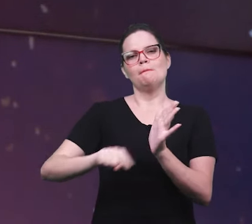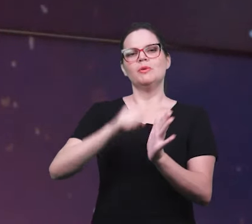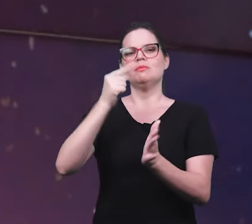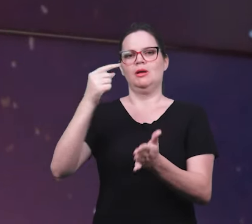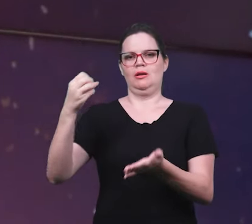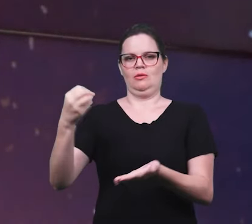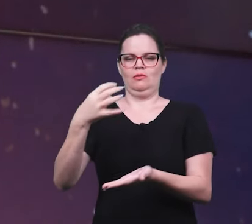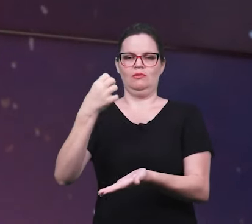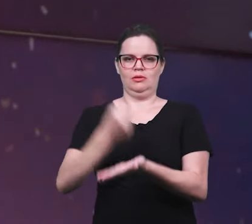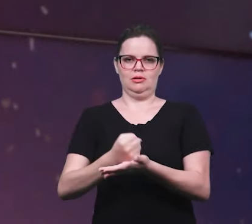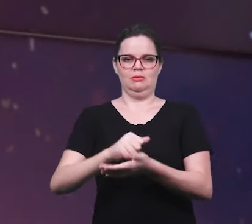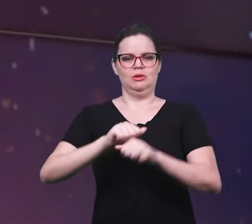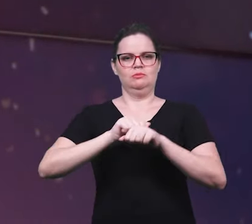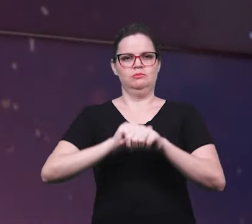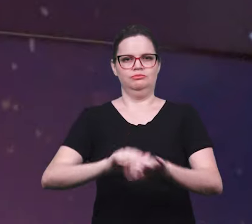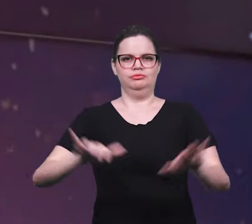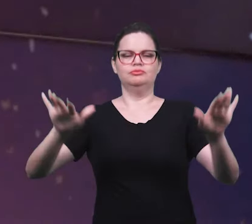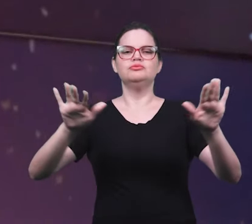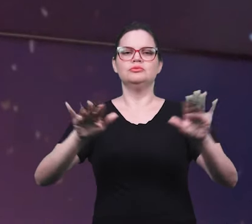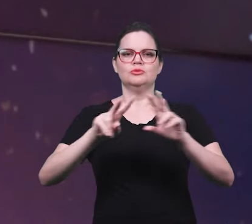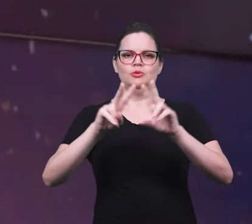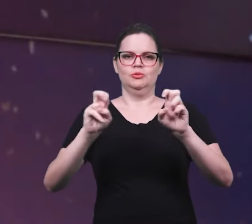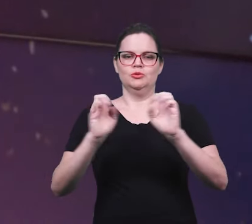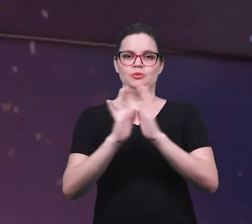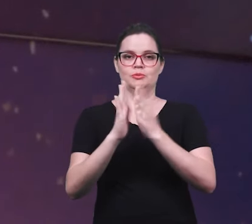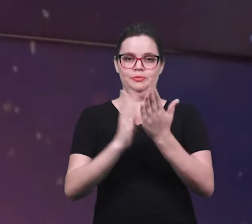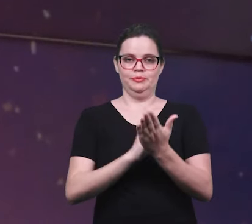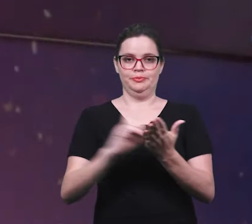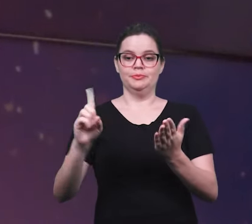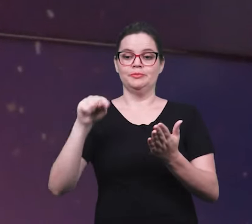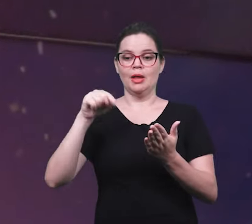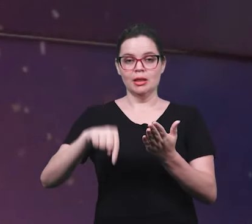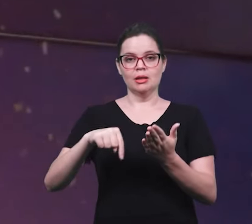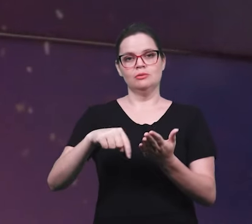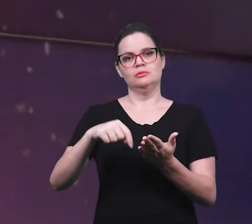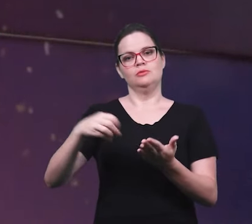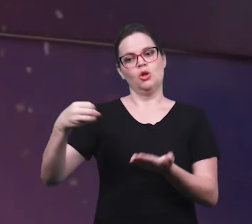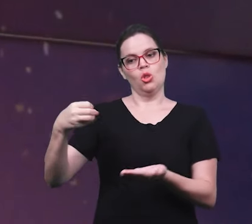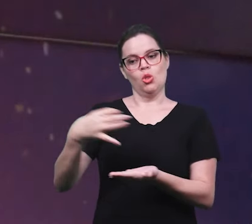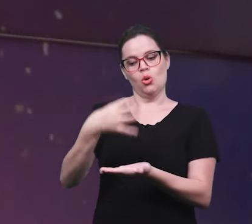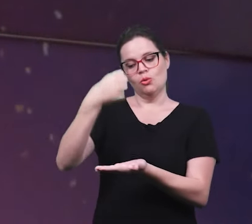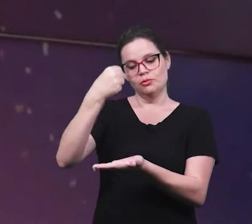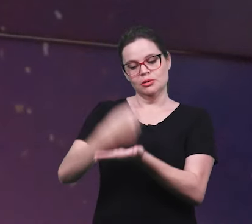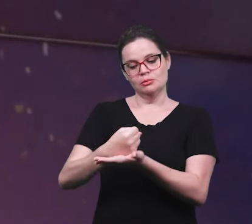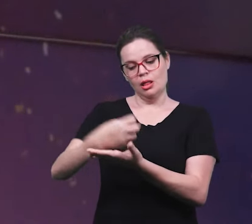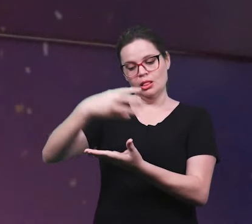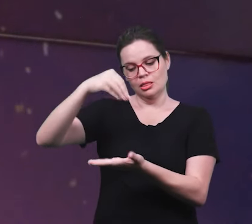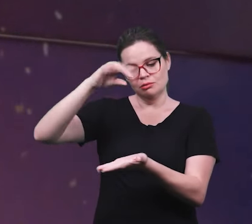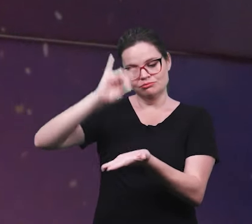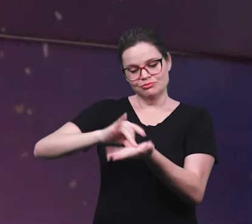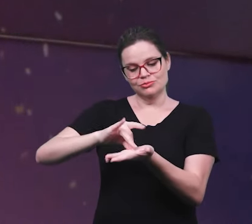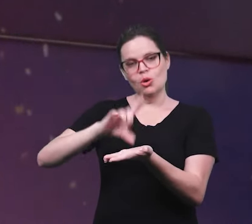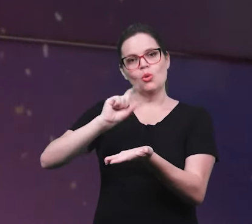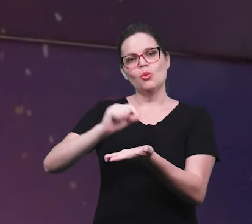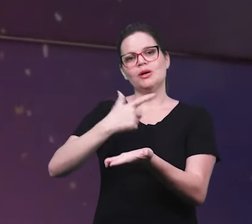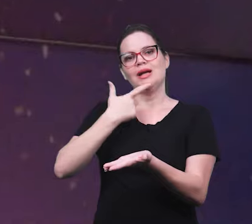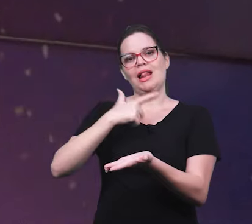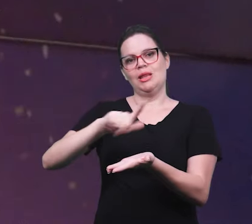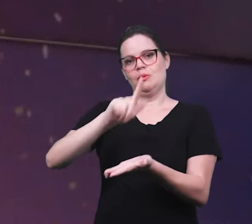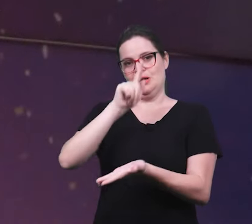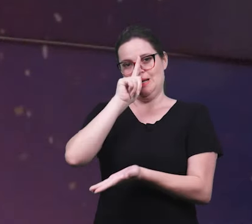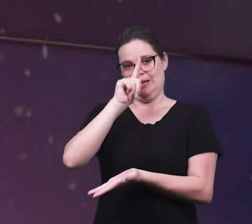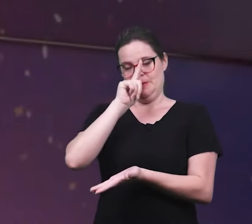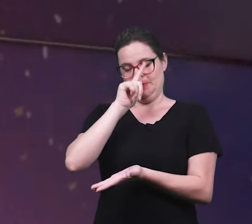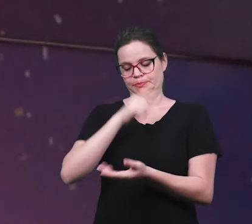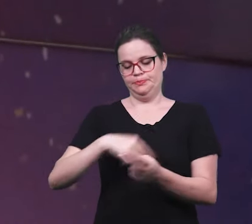utilizada. Então, o Novo Testamento, ele majoritariamente está escrito nessa língua. Já o Velho